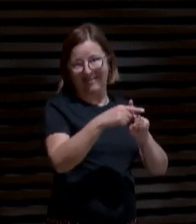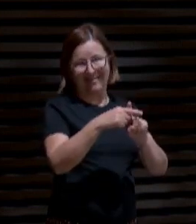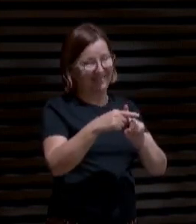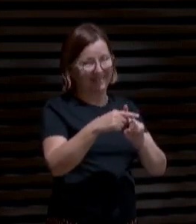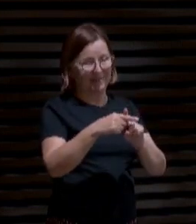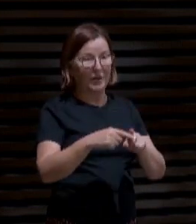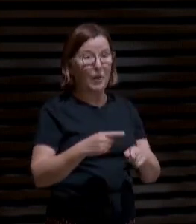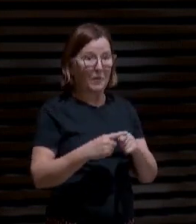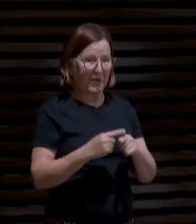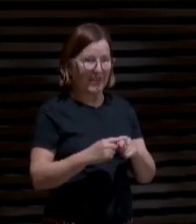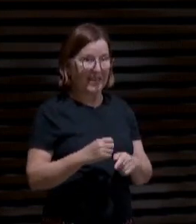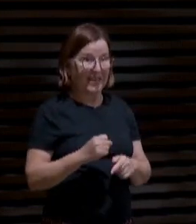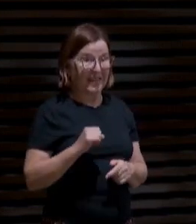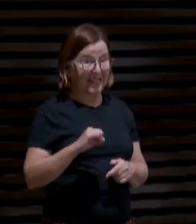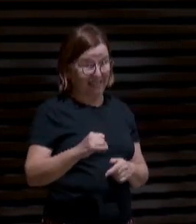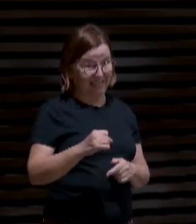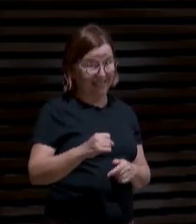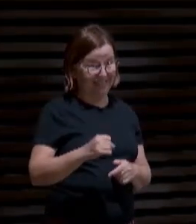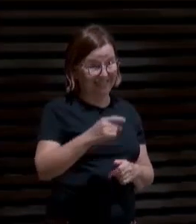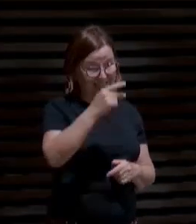Porque o sujeito tinha que deitar lá no chão.